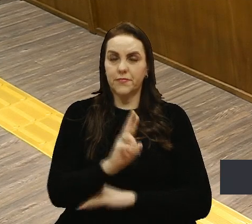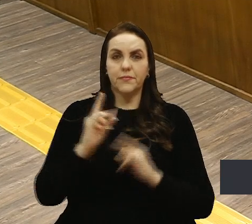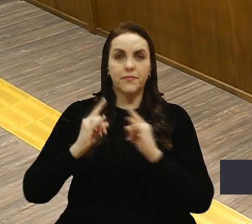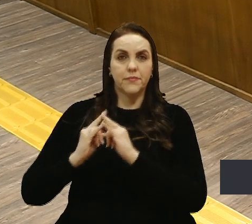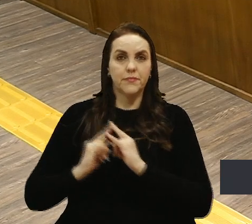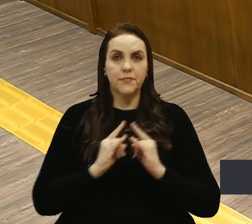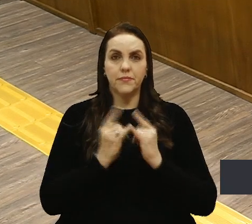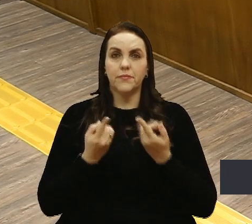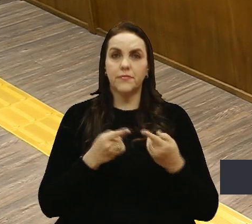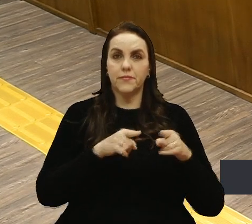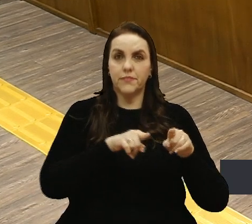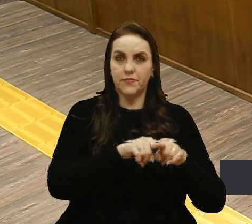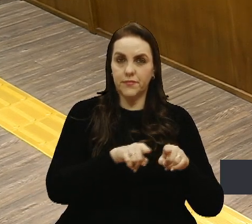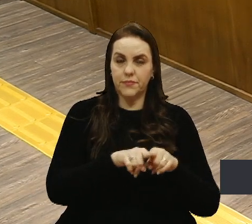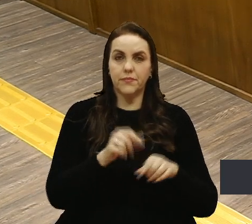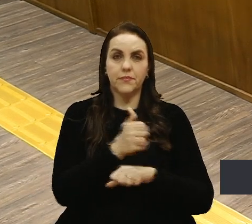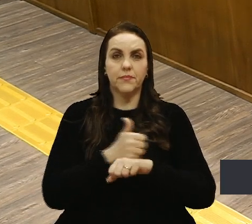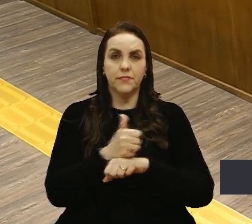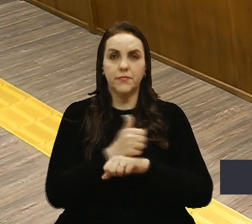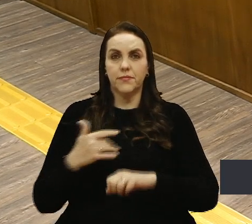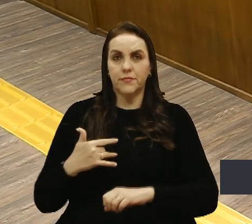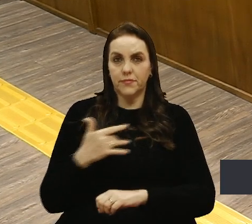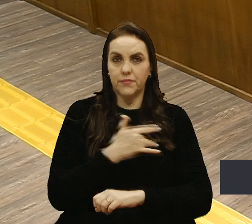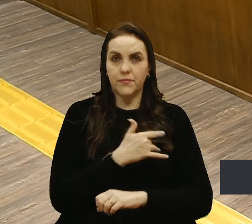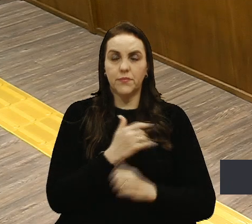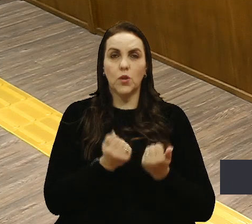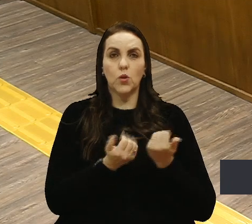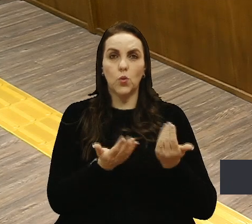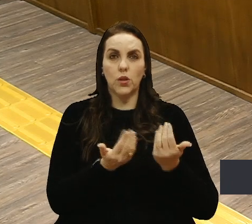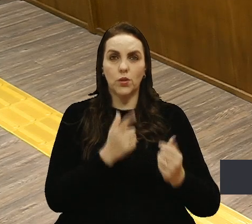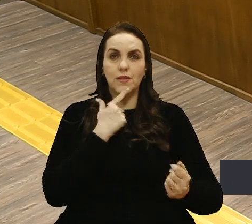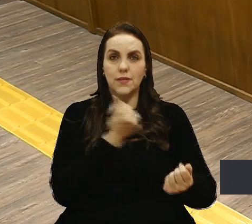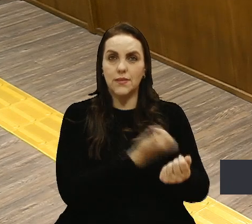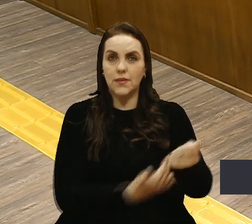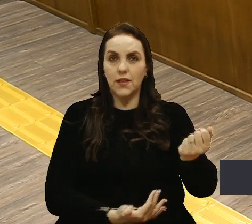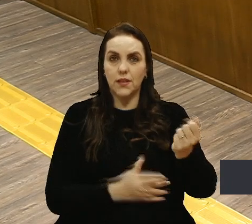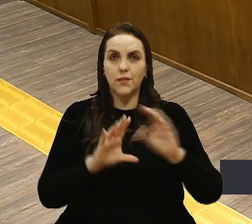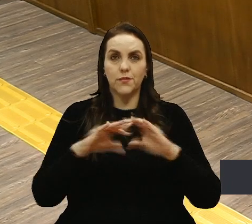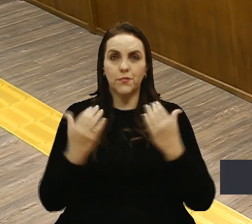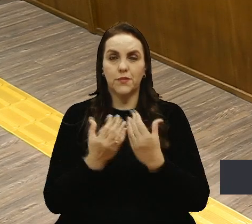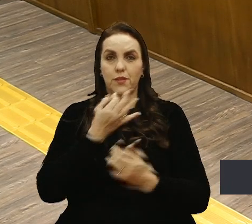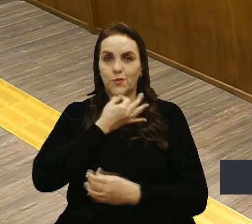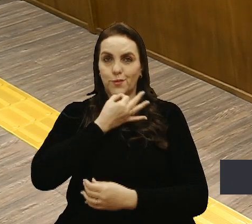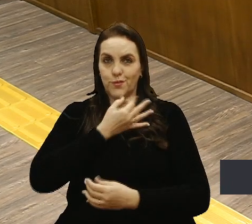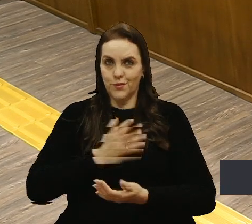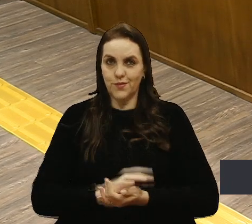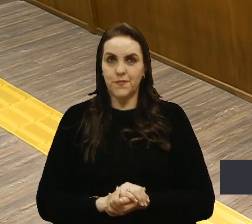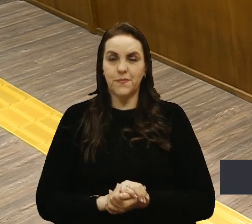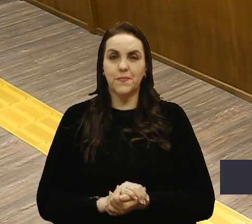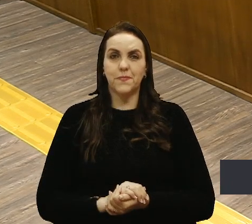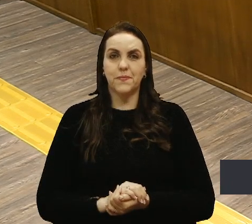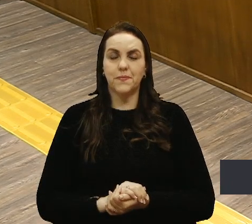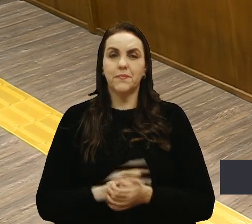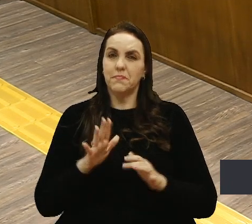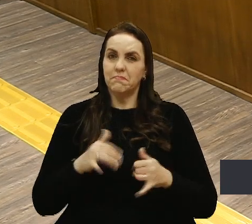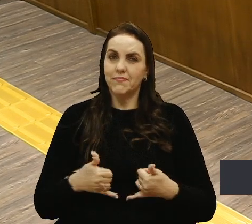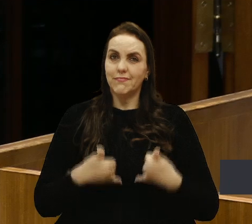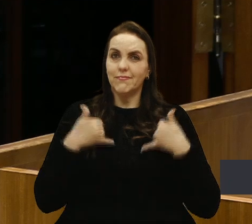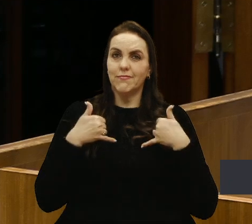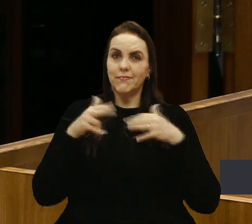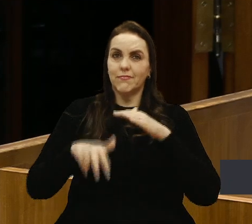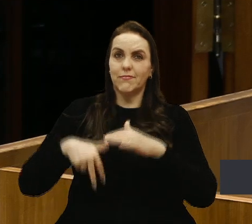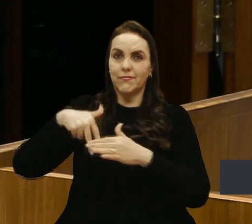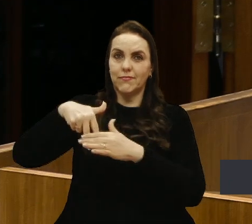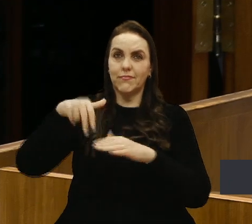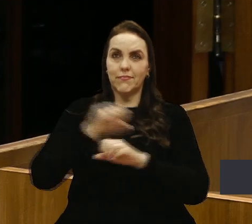parceiras, profissionais de saúde, doadores de sangue e comunidade caxiense. É uma grande honra ocupar essa tribuna